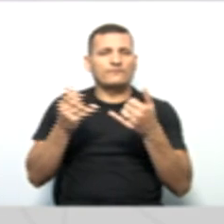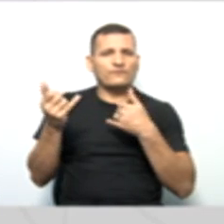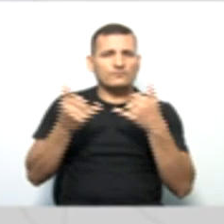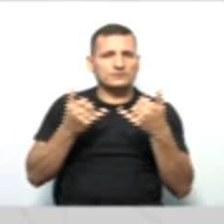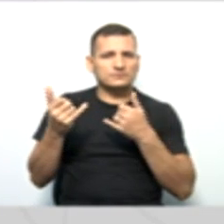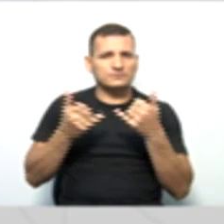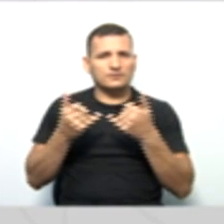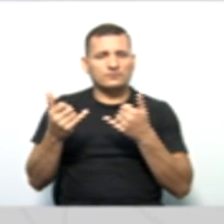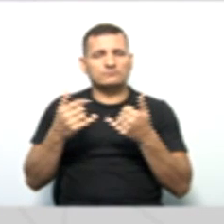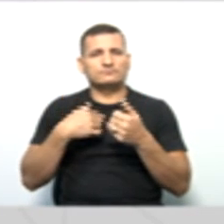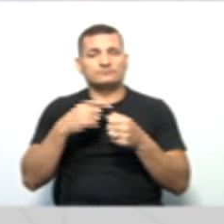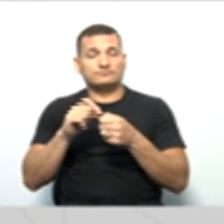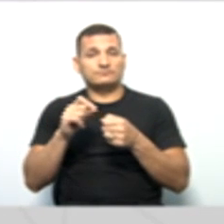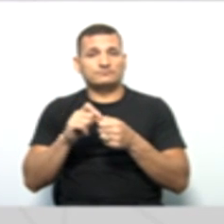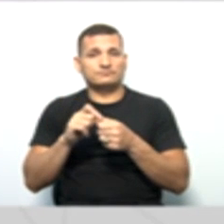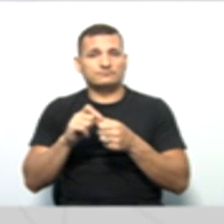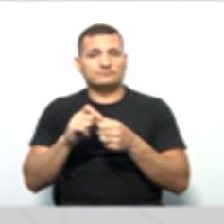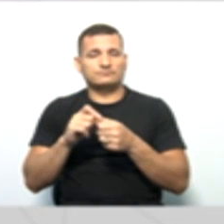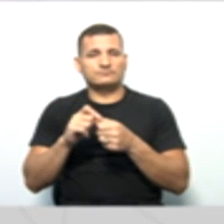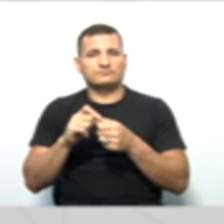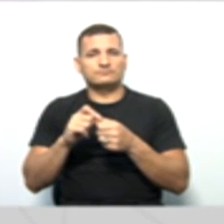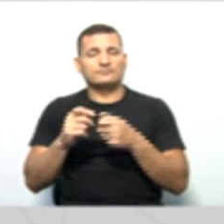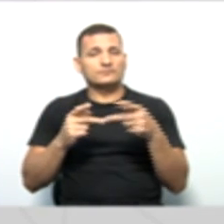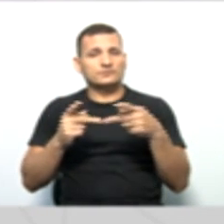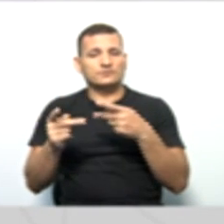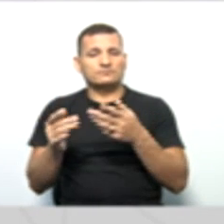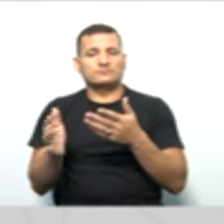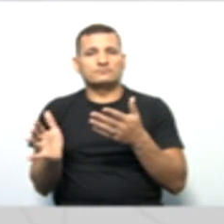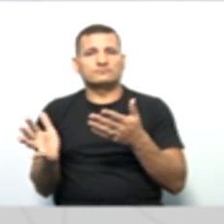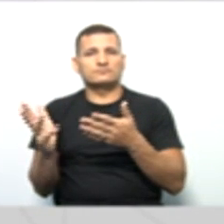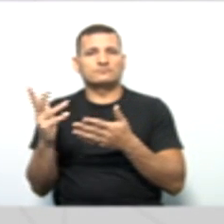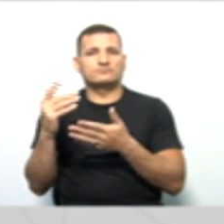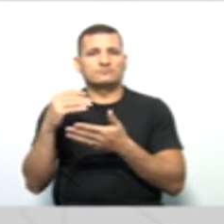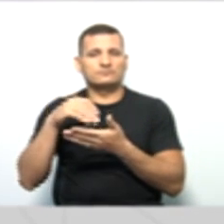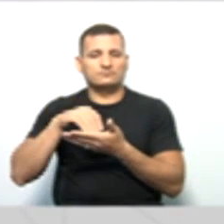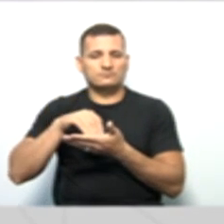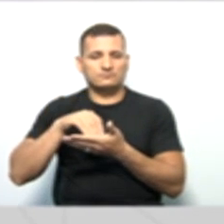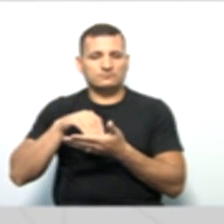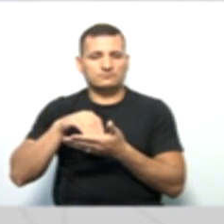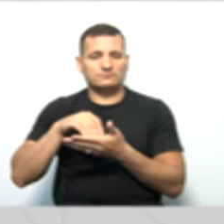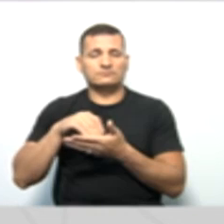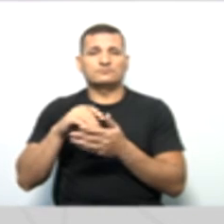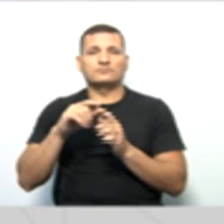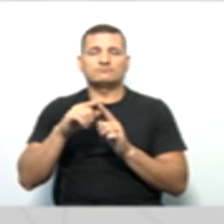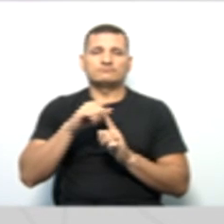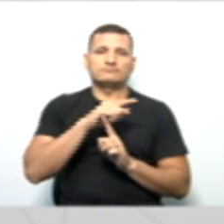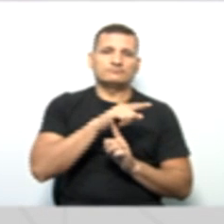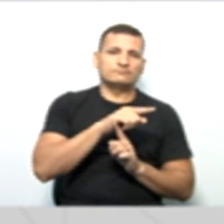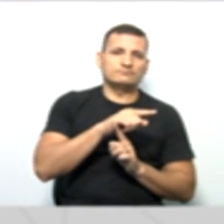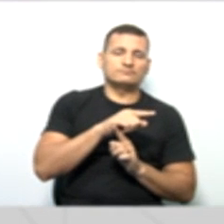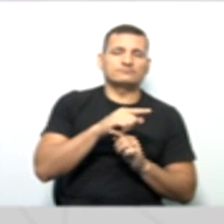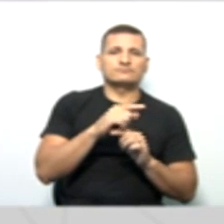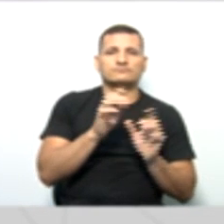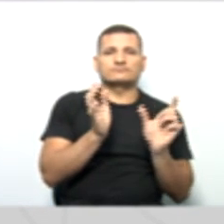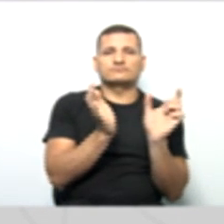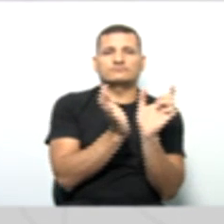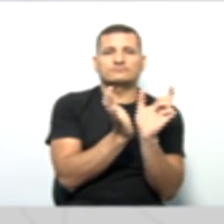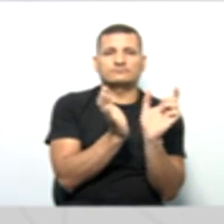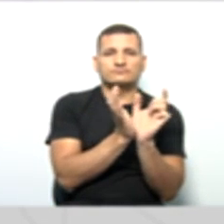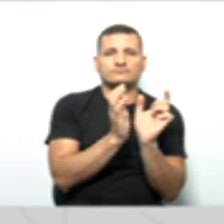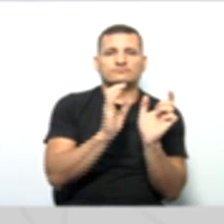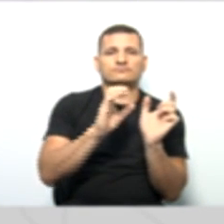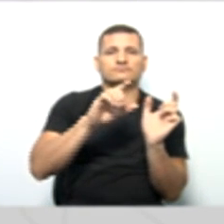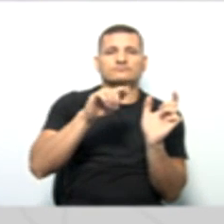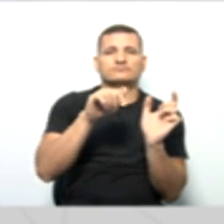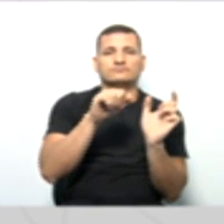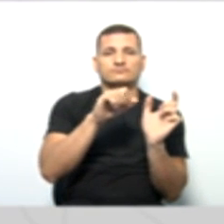informações para mim estar fazendo esse projeto de dados? Tá aqui, ó, são os elementos baseados nas classes. Aí eu tenho o quê? Eu tenho lá o meu